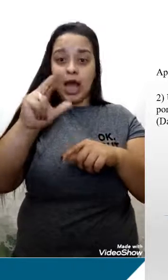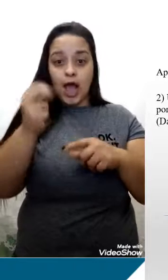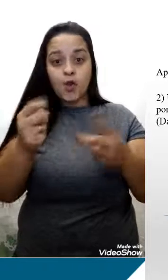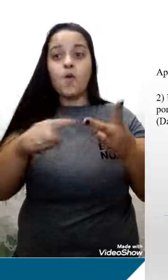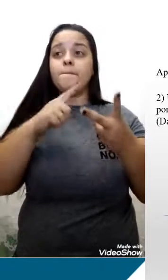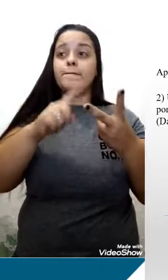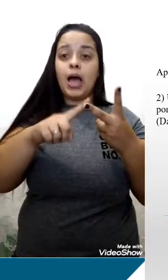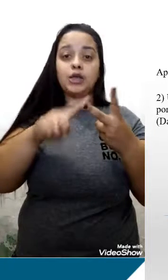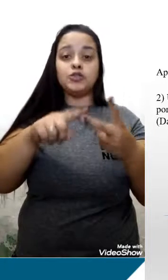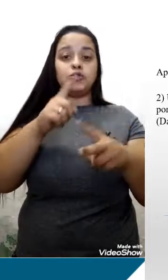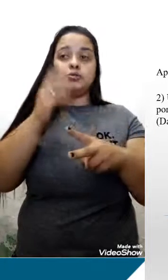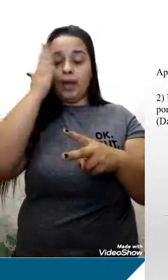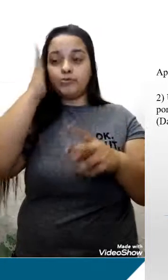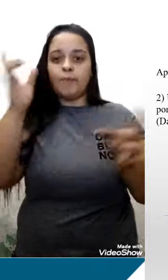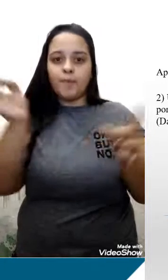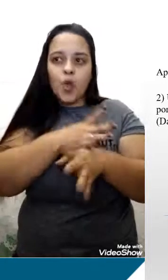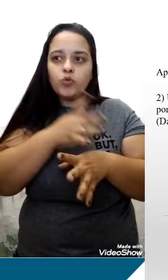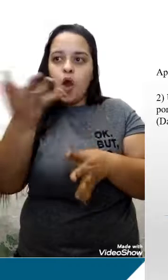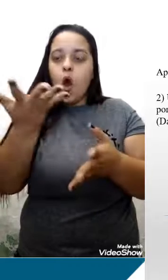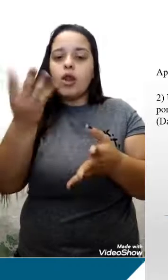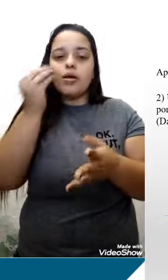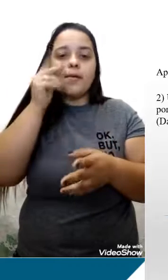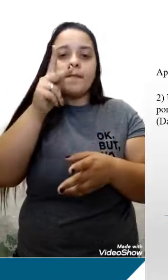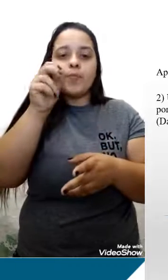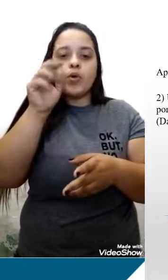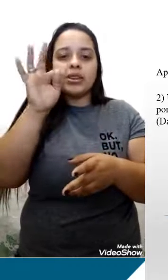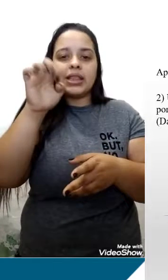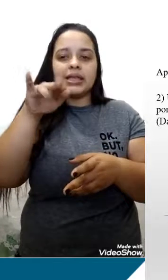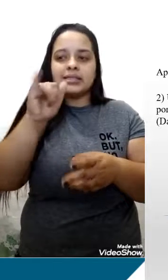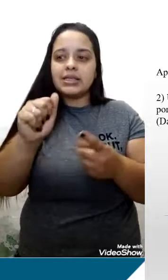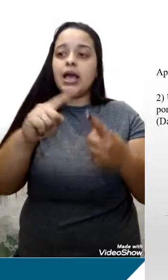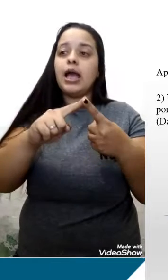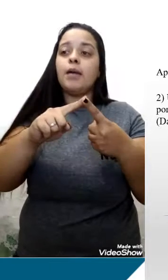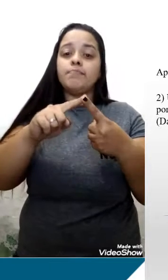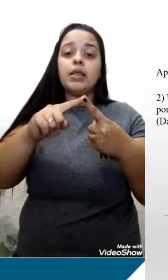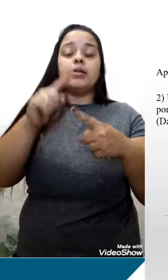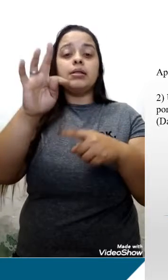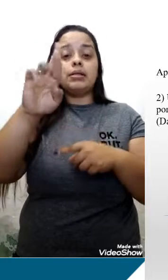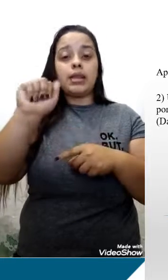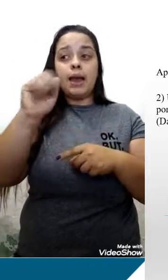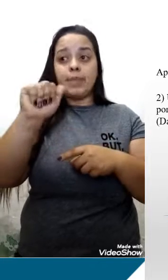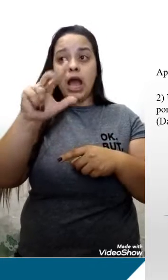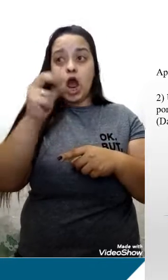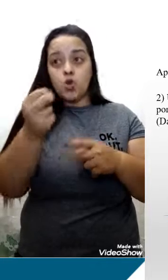posteriormente calcular a potência. Então, potência é igual ao trabalho sobre o tempo.